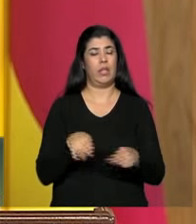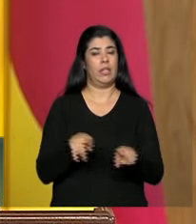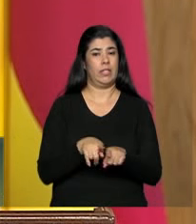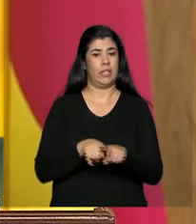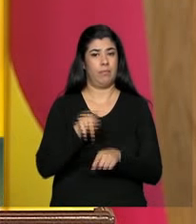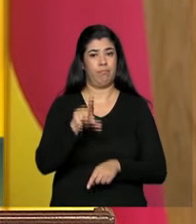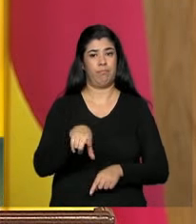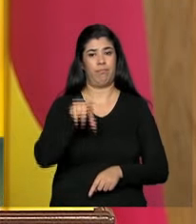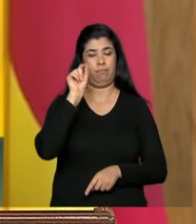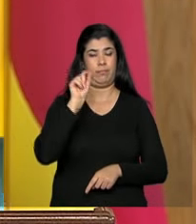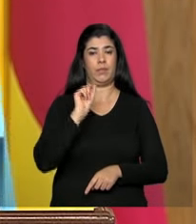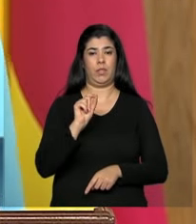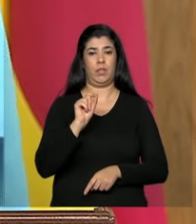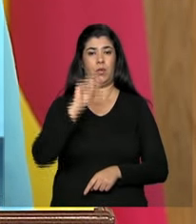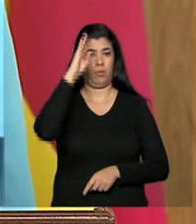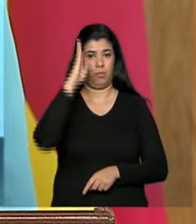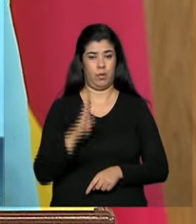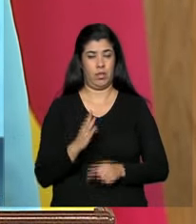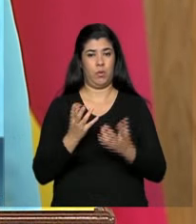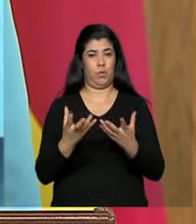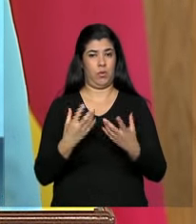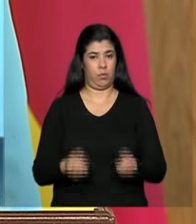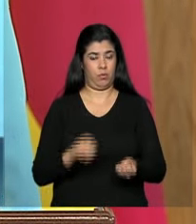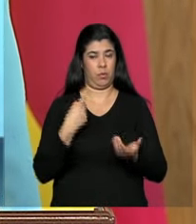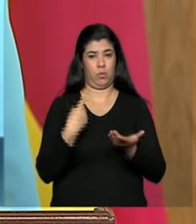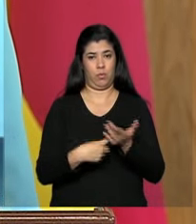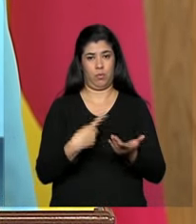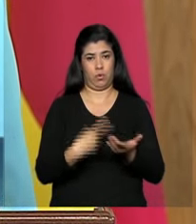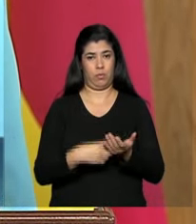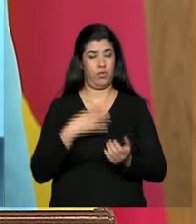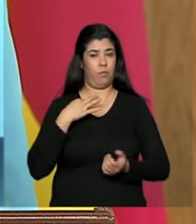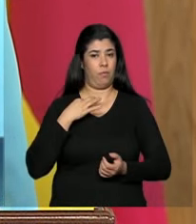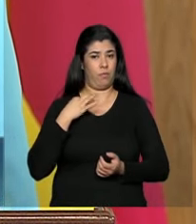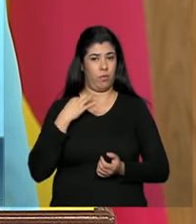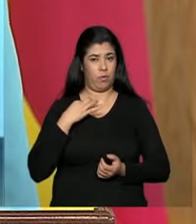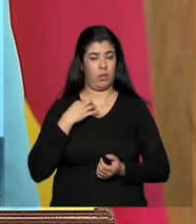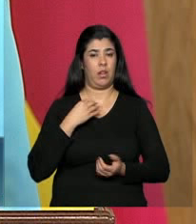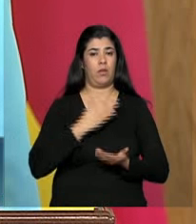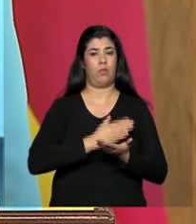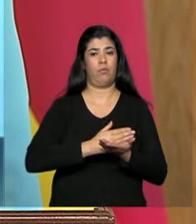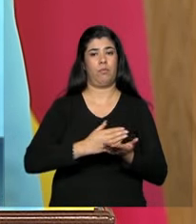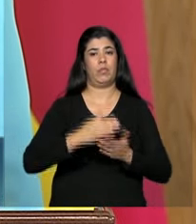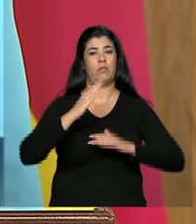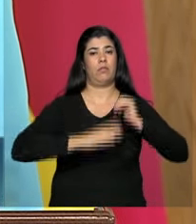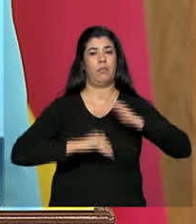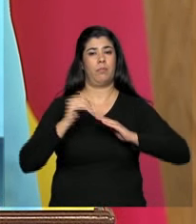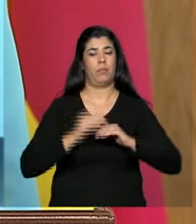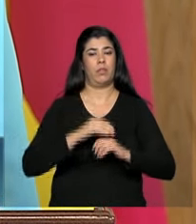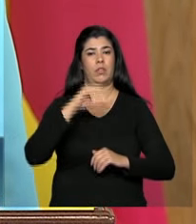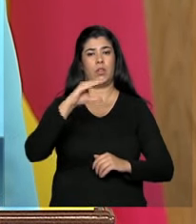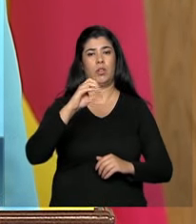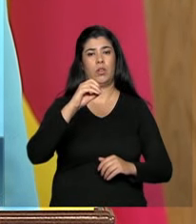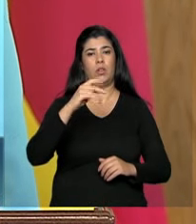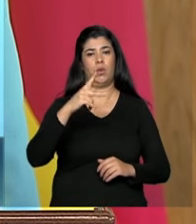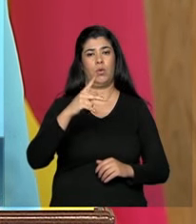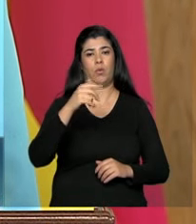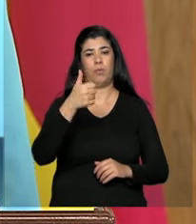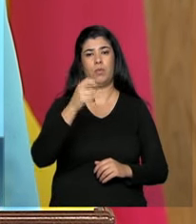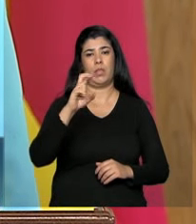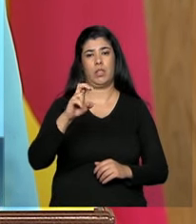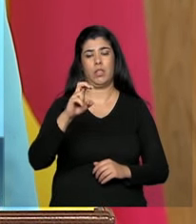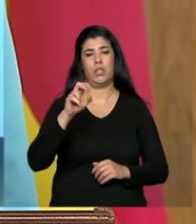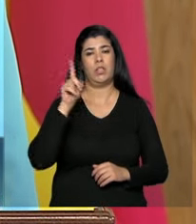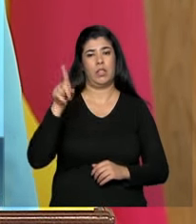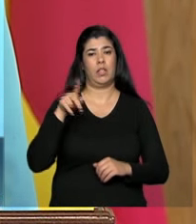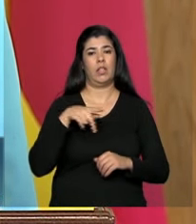que o Brasil assumiu compromissos voluntários desde a COP15, em Copenhague, quando